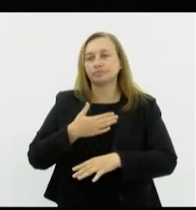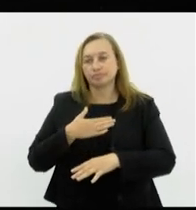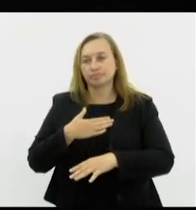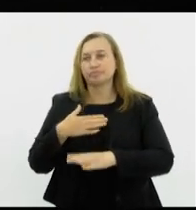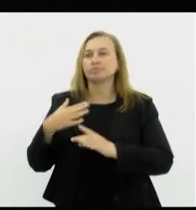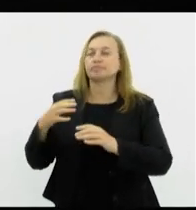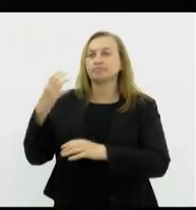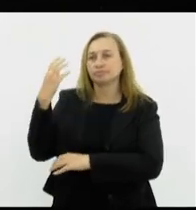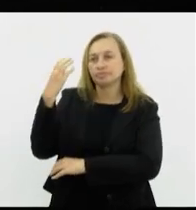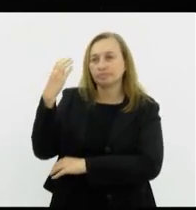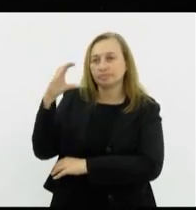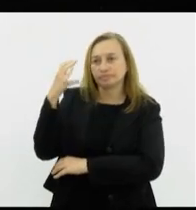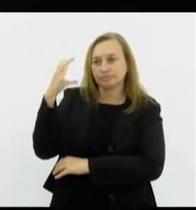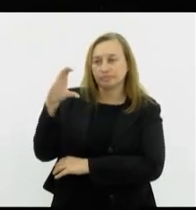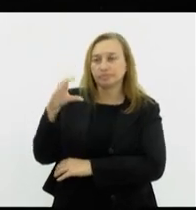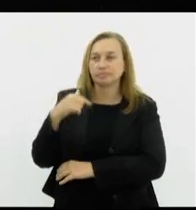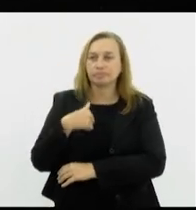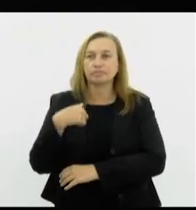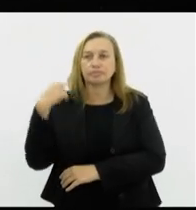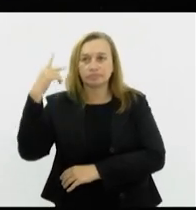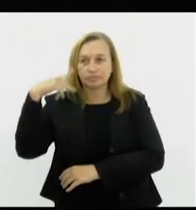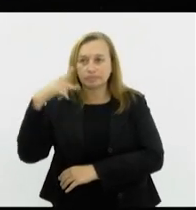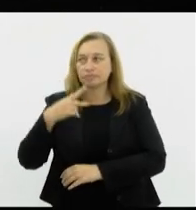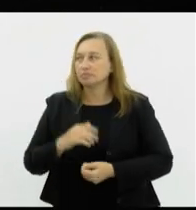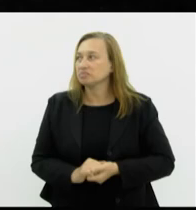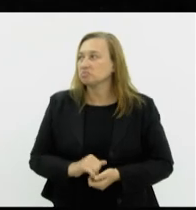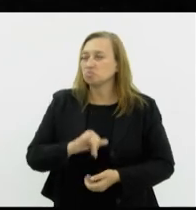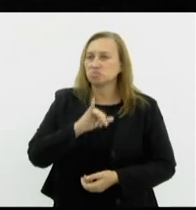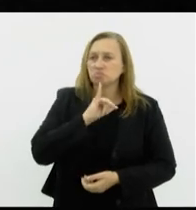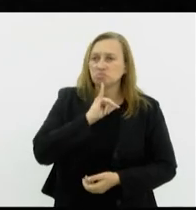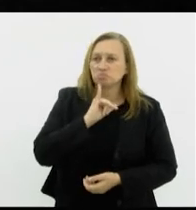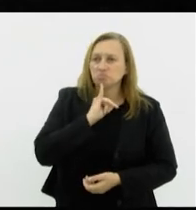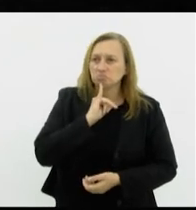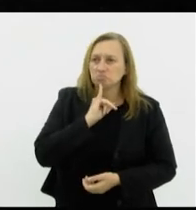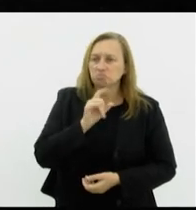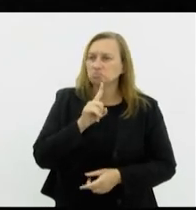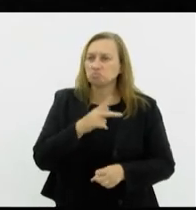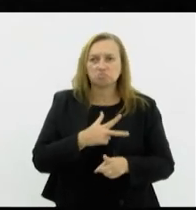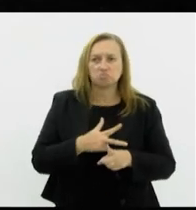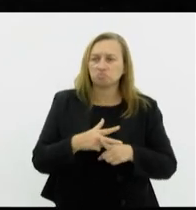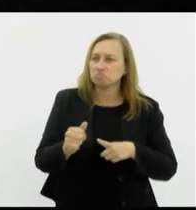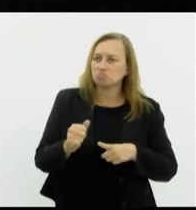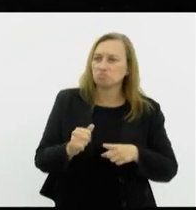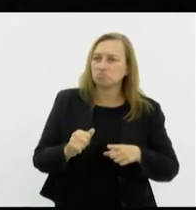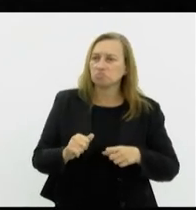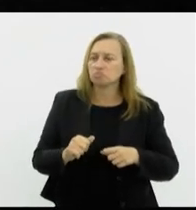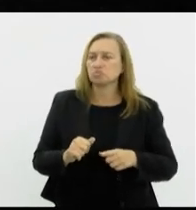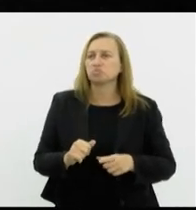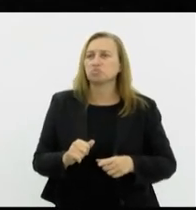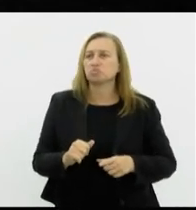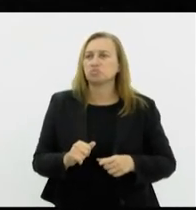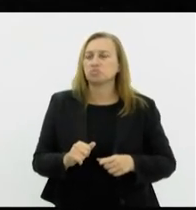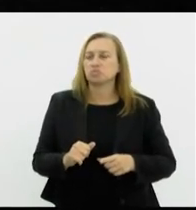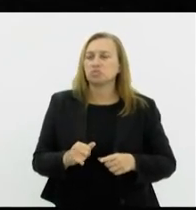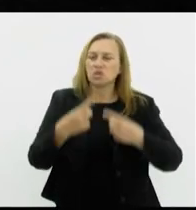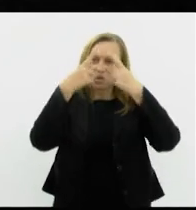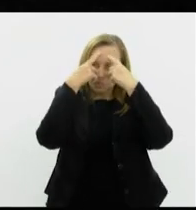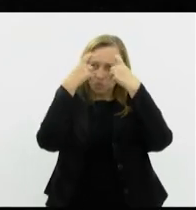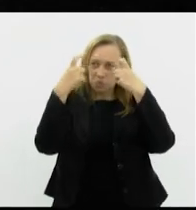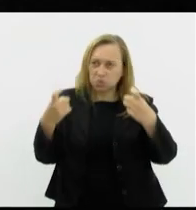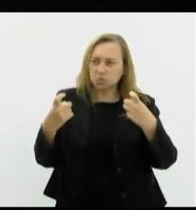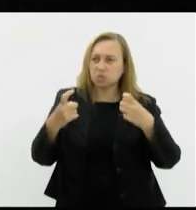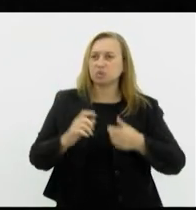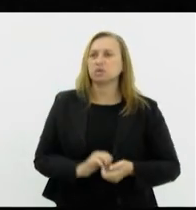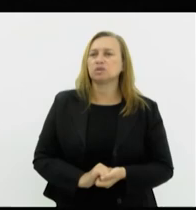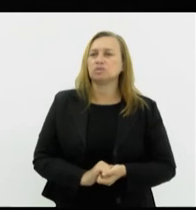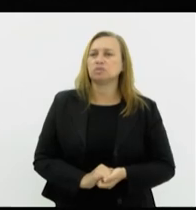fui parlamentar. E, infelizmente, nós vivenciamos um ato brutal de extrema violência